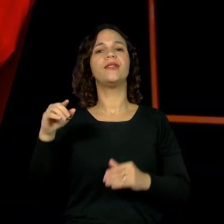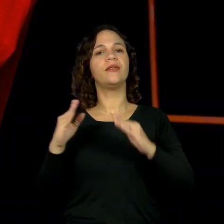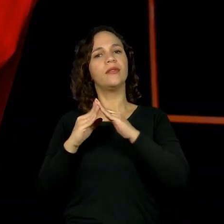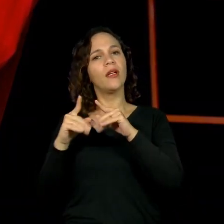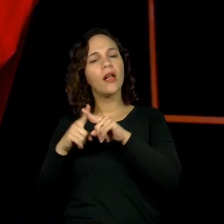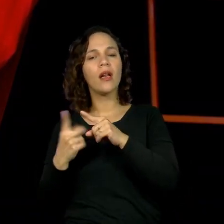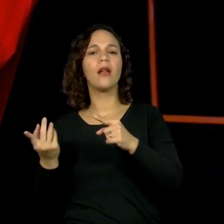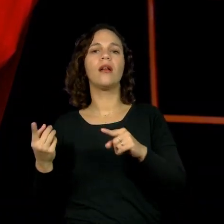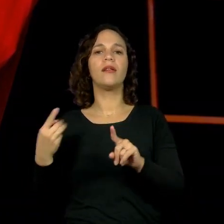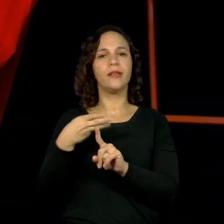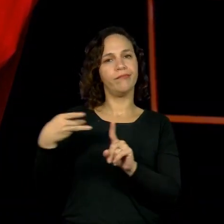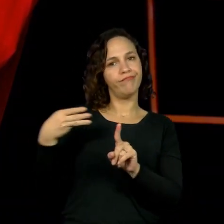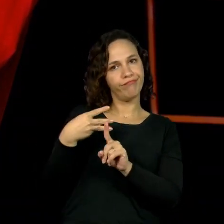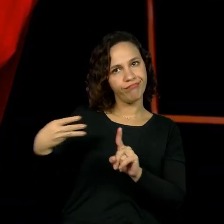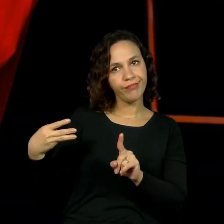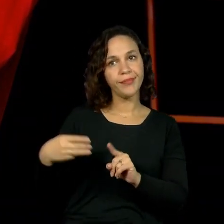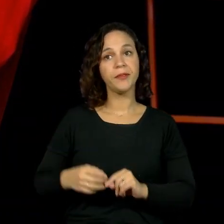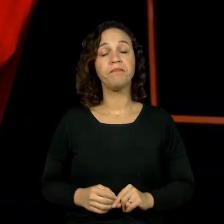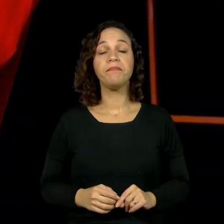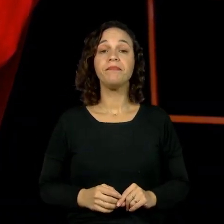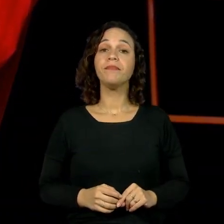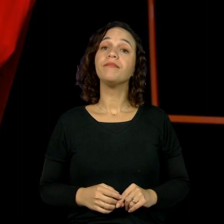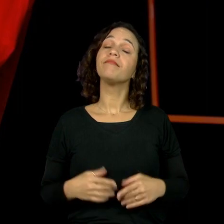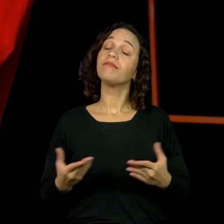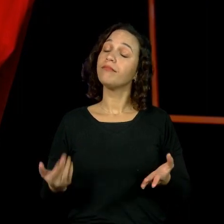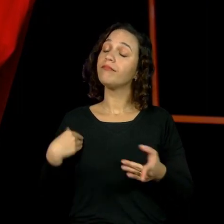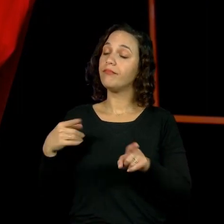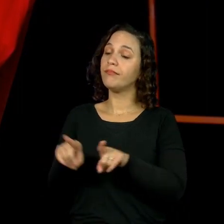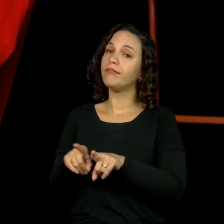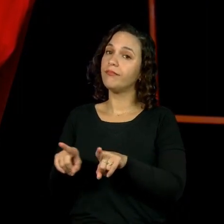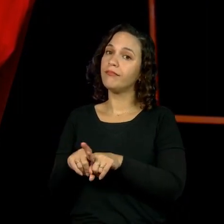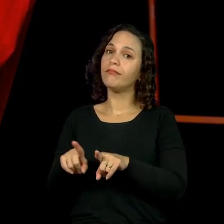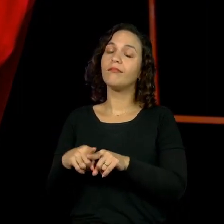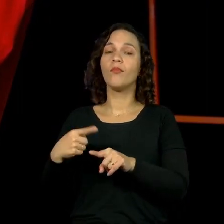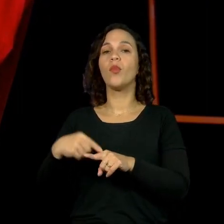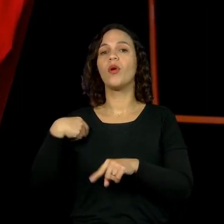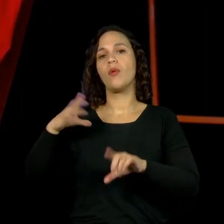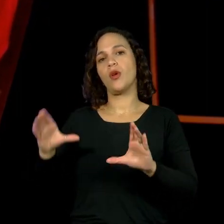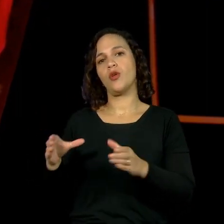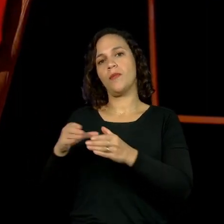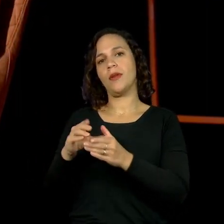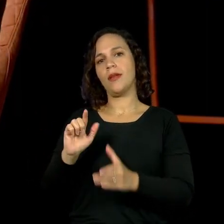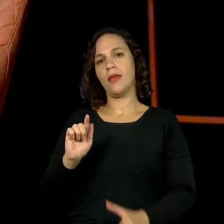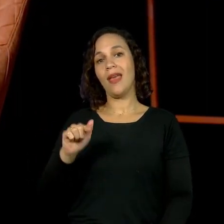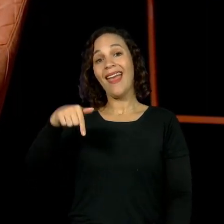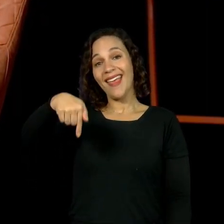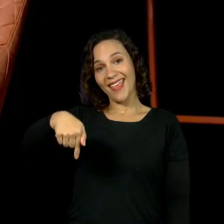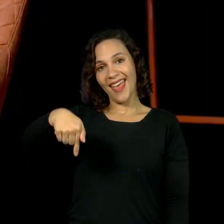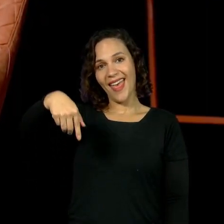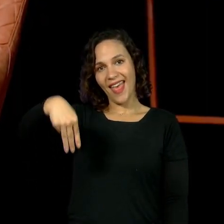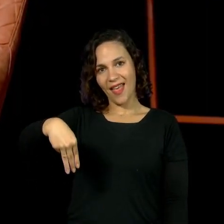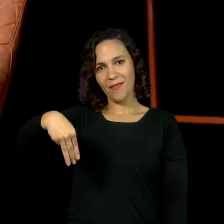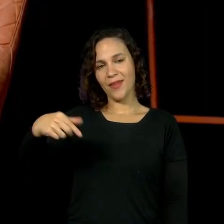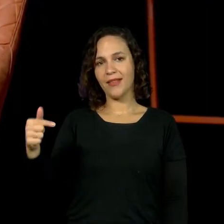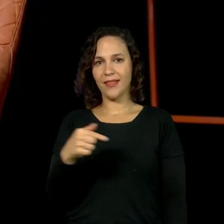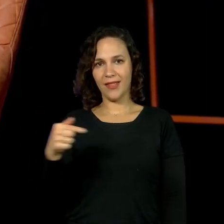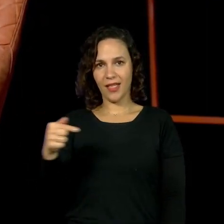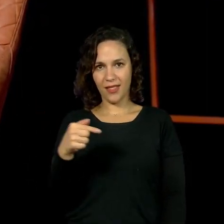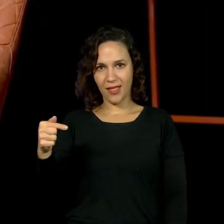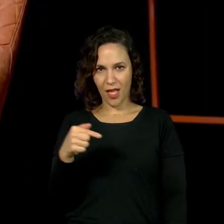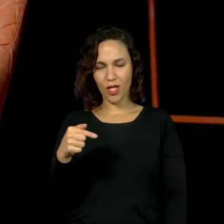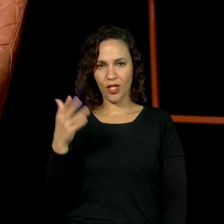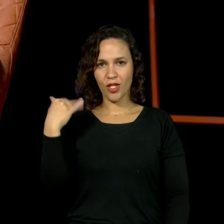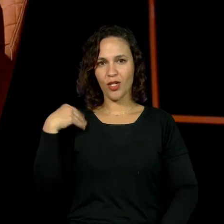tal, então e por ser também da QM 77, que é chamado no Exército, que é burocrata, né?